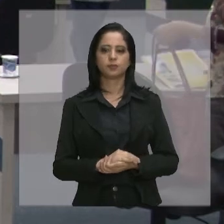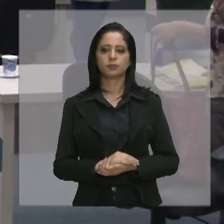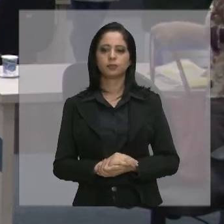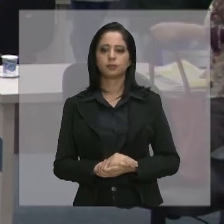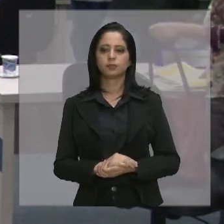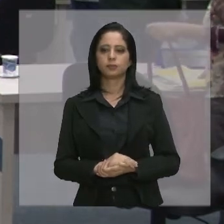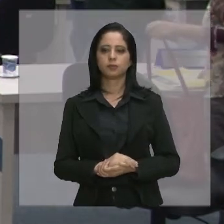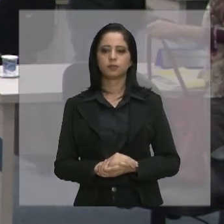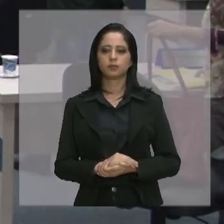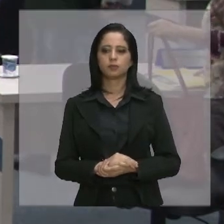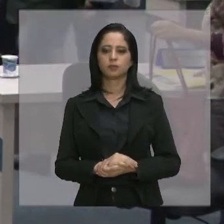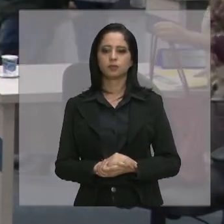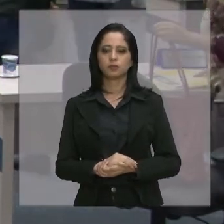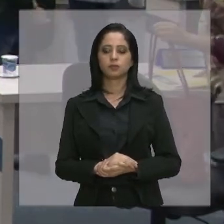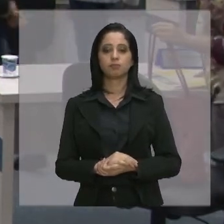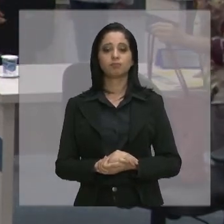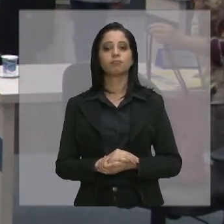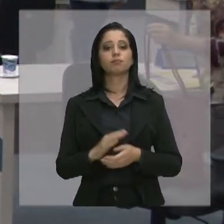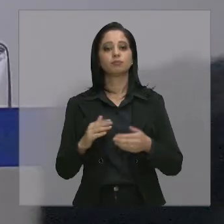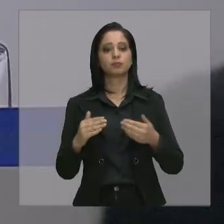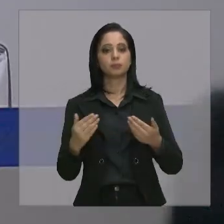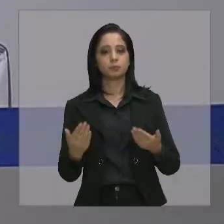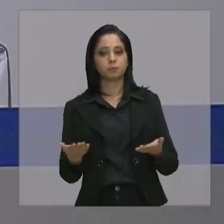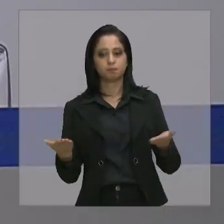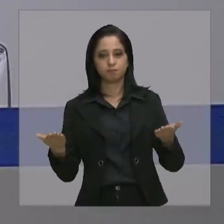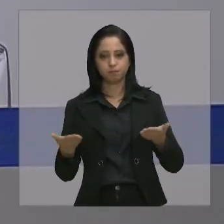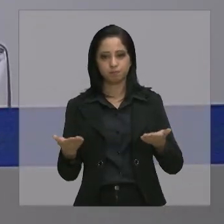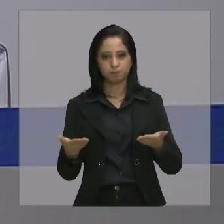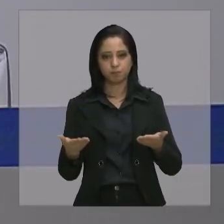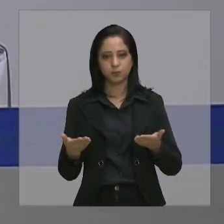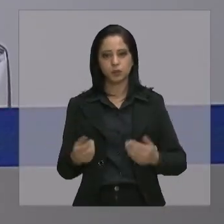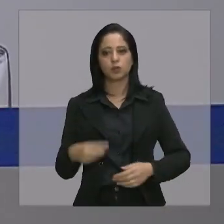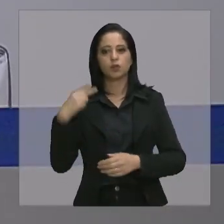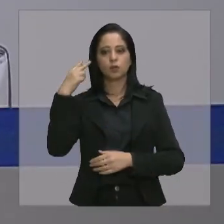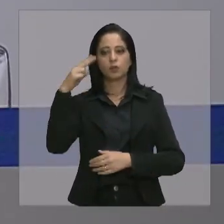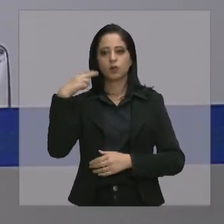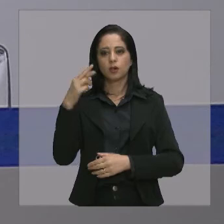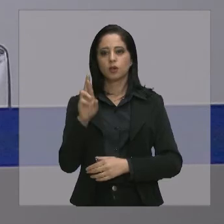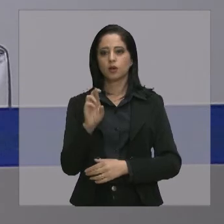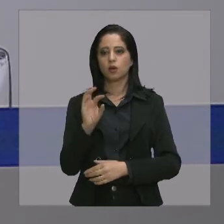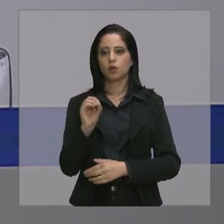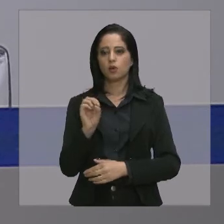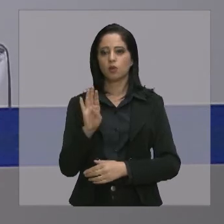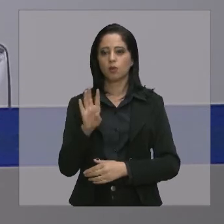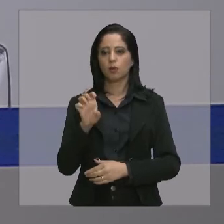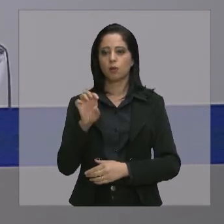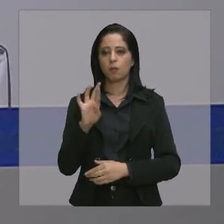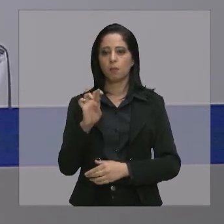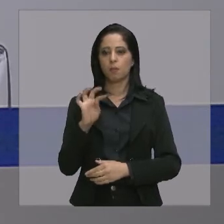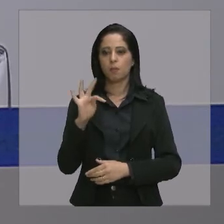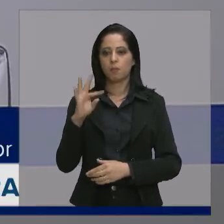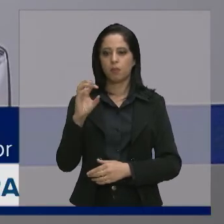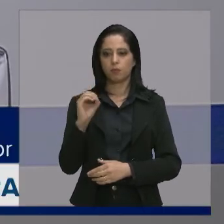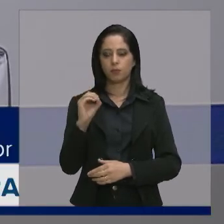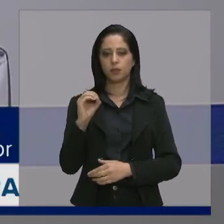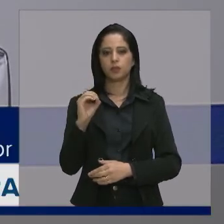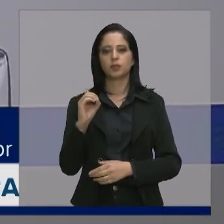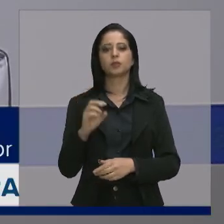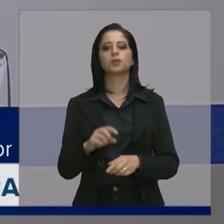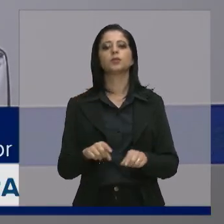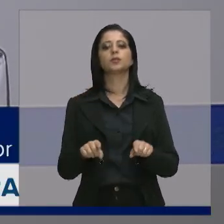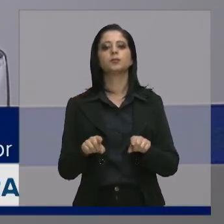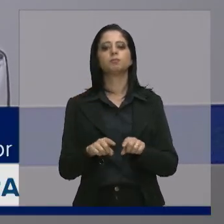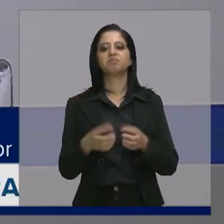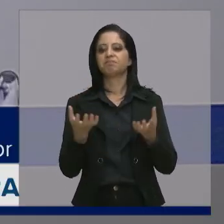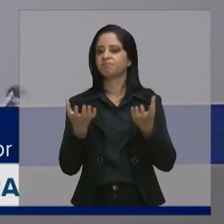Quero, então, deixar registrado que o vereador Roberto Chagas e o vereador Dr. José Claudio abriu mão, então,